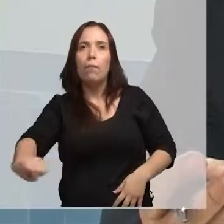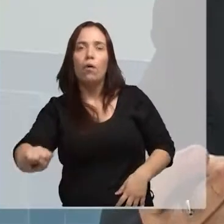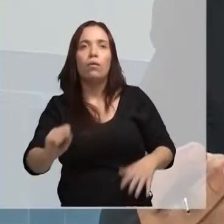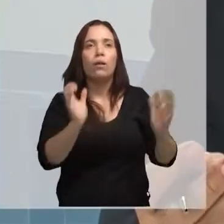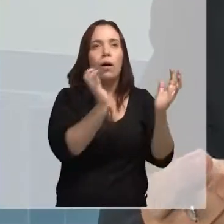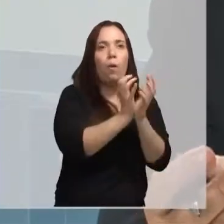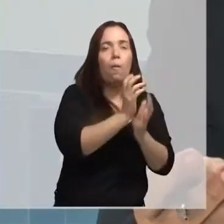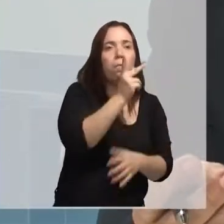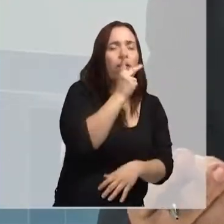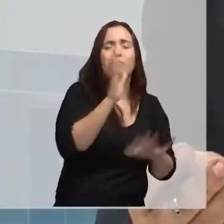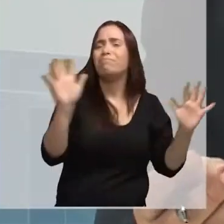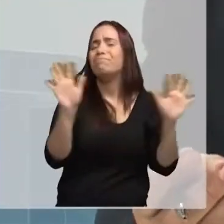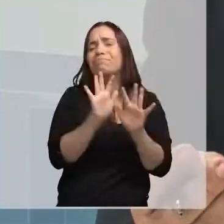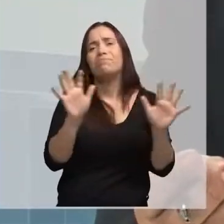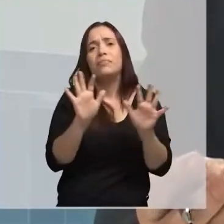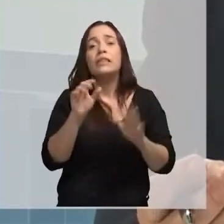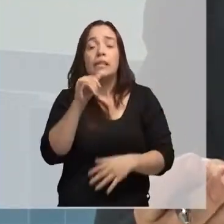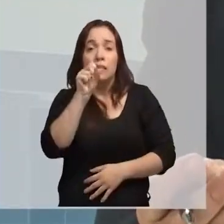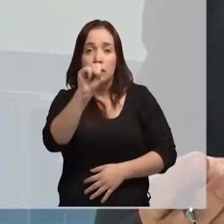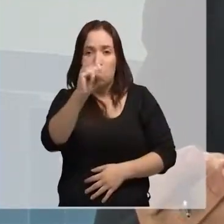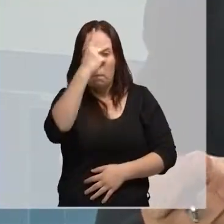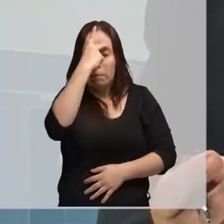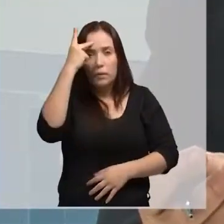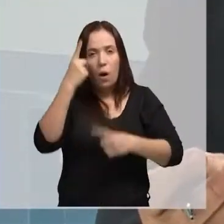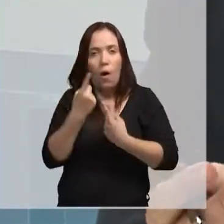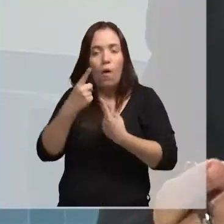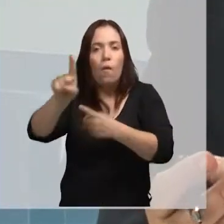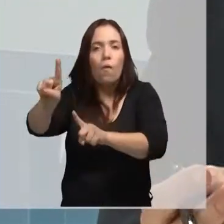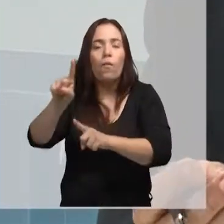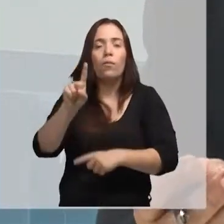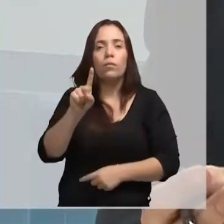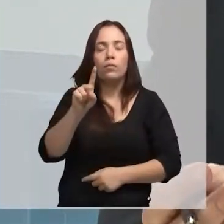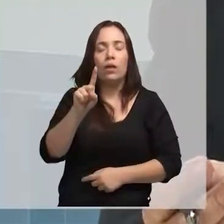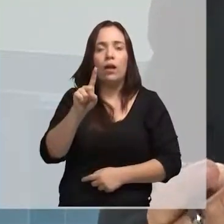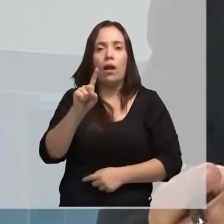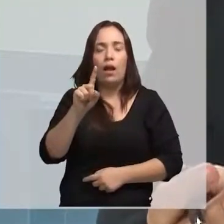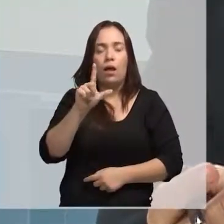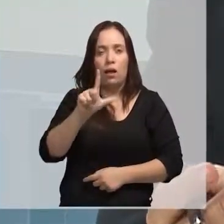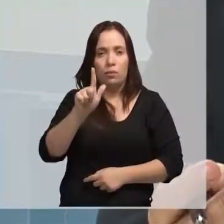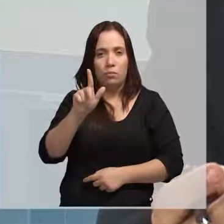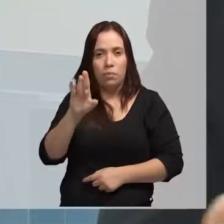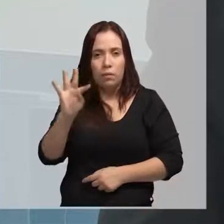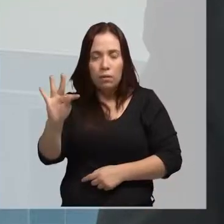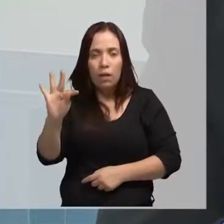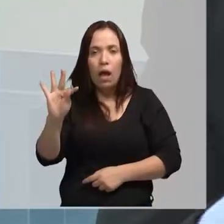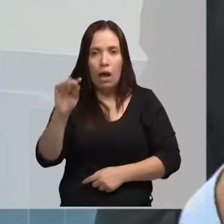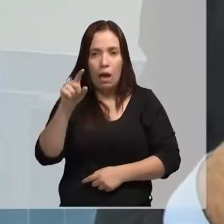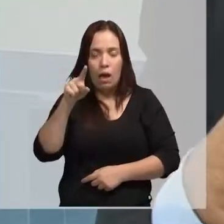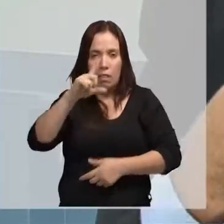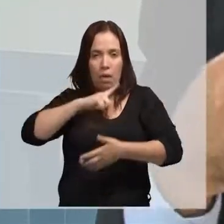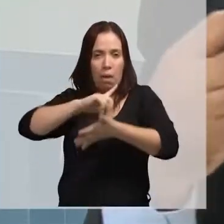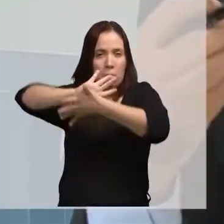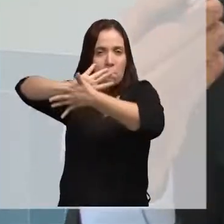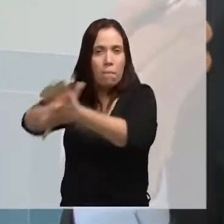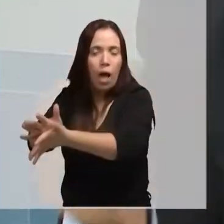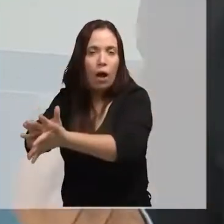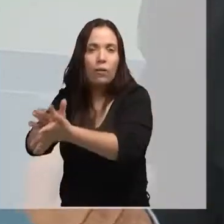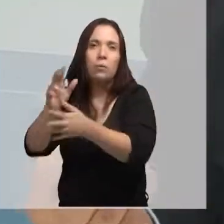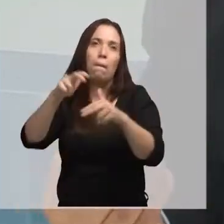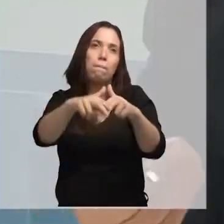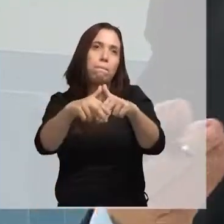que é homofóbico, ele é homofóbico. Não porque ele é de direita e esquerda, ele é homofóbico. Né? E quem não